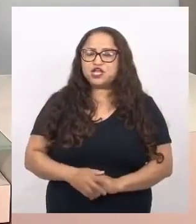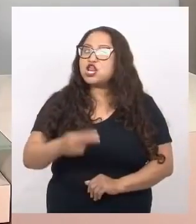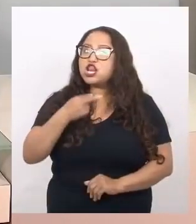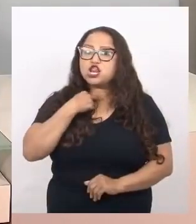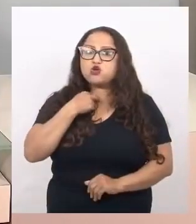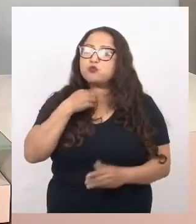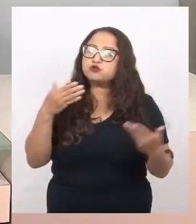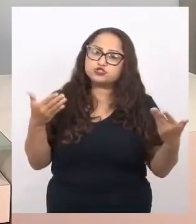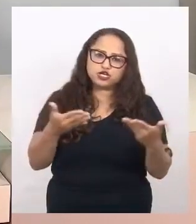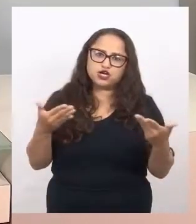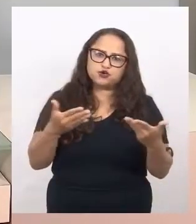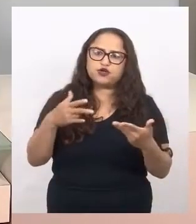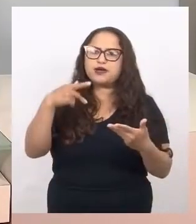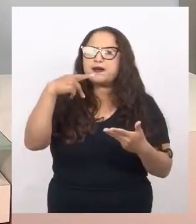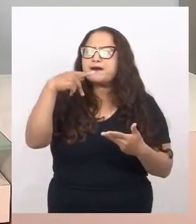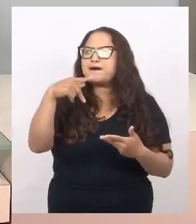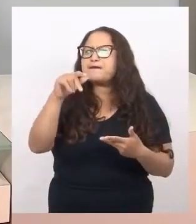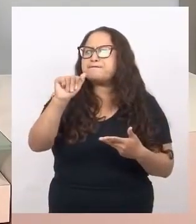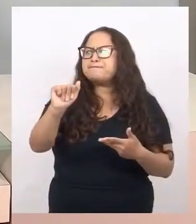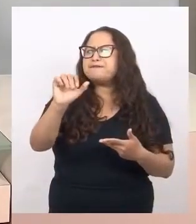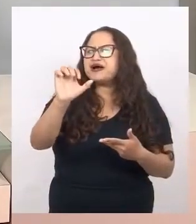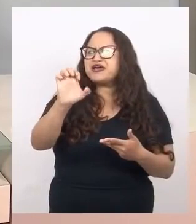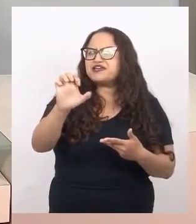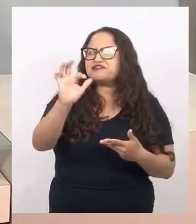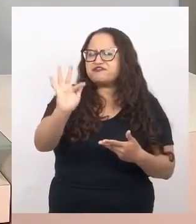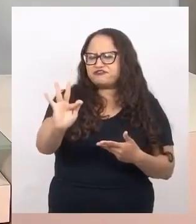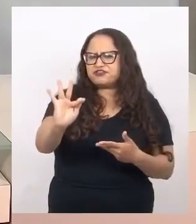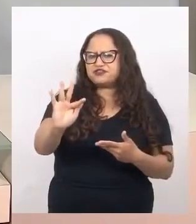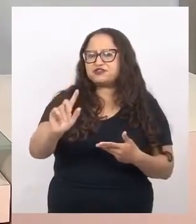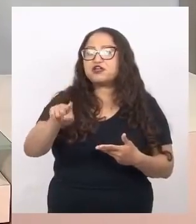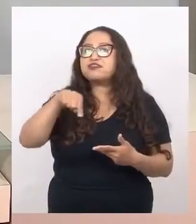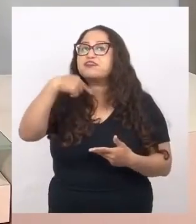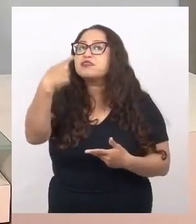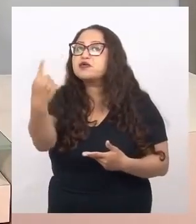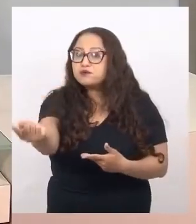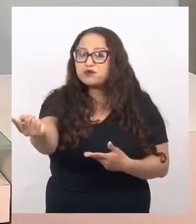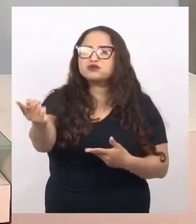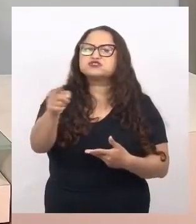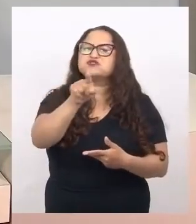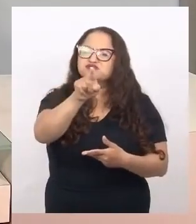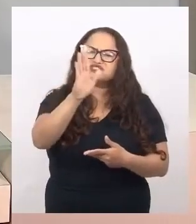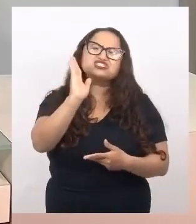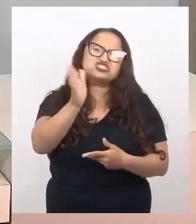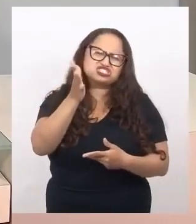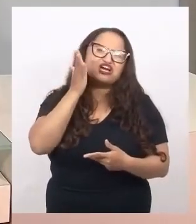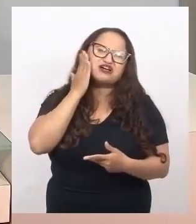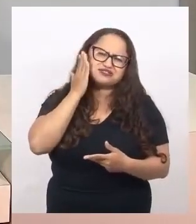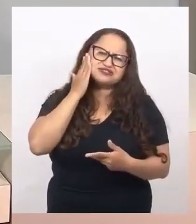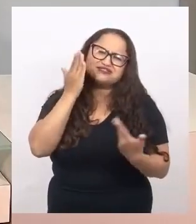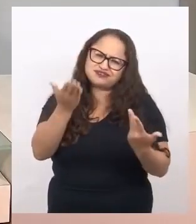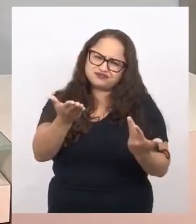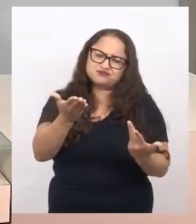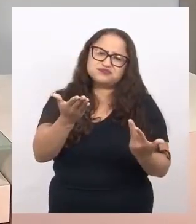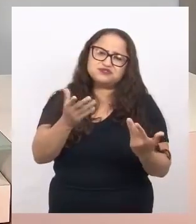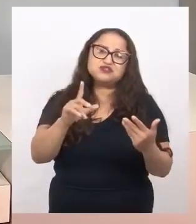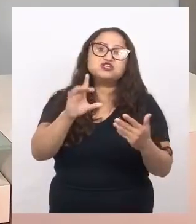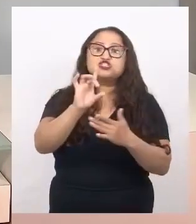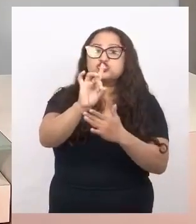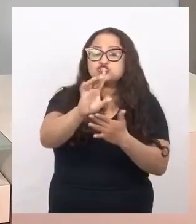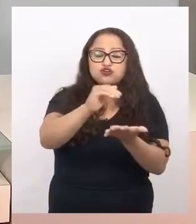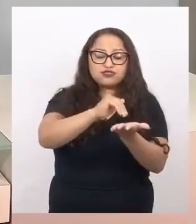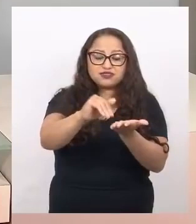isso agora no PAEF. No PAEF é lá na frente, o procedimento vocês já conhecem, agora é só na sede para fins